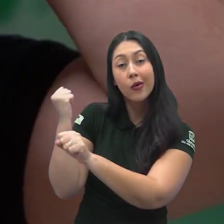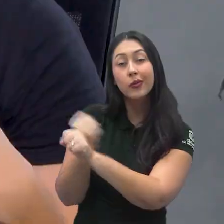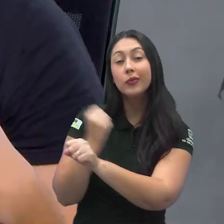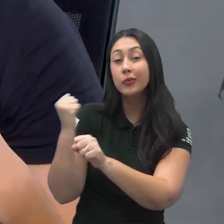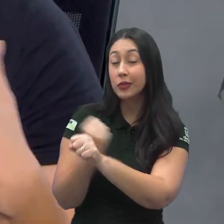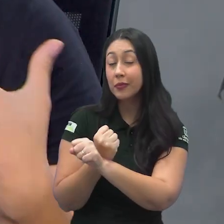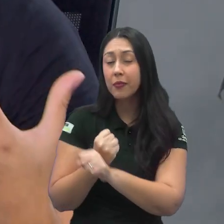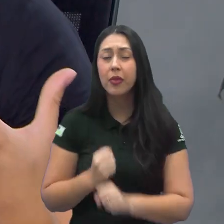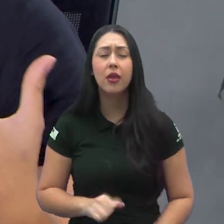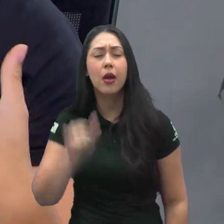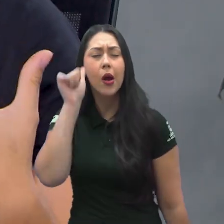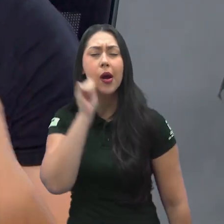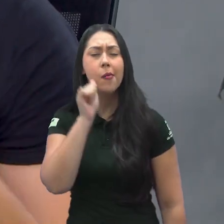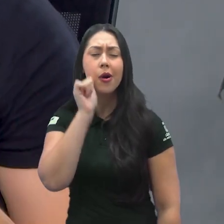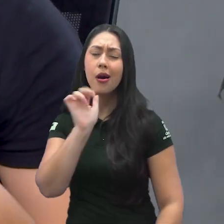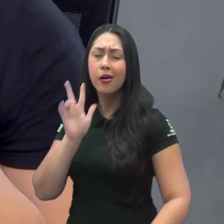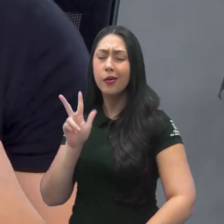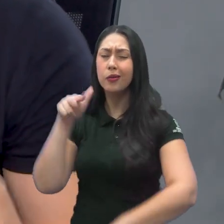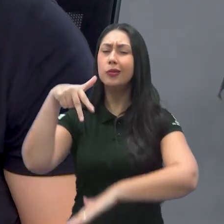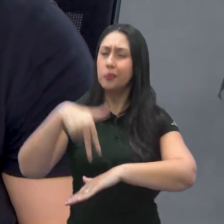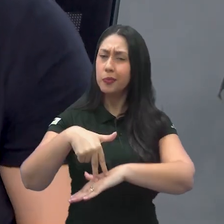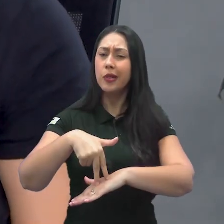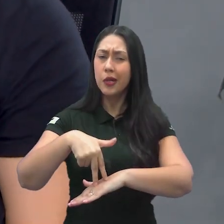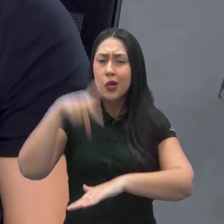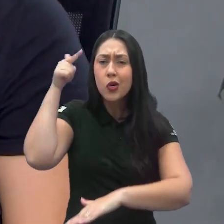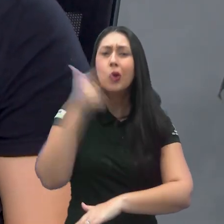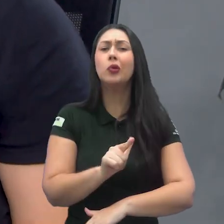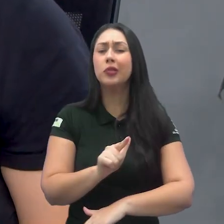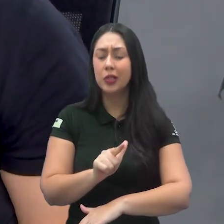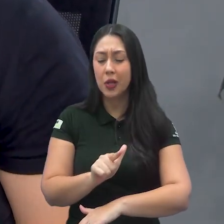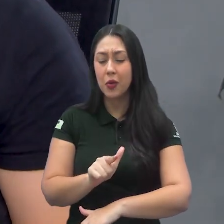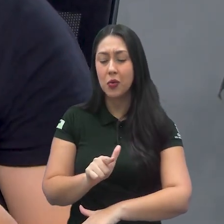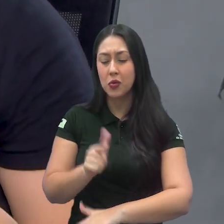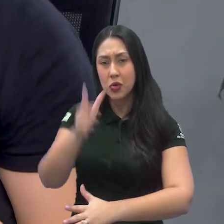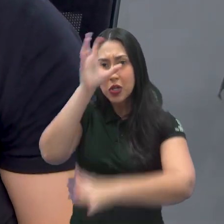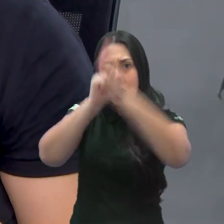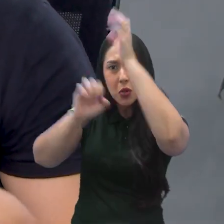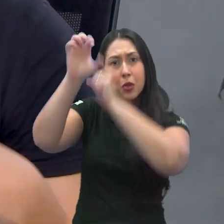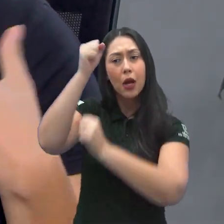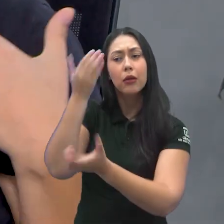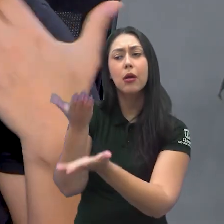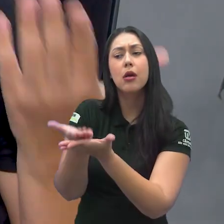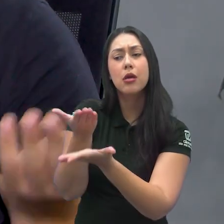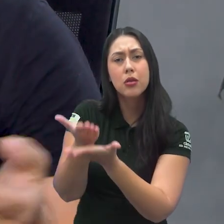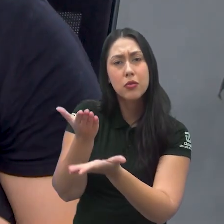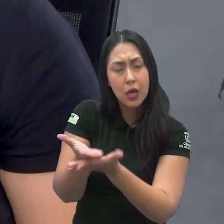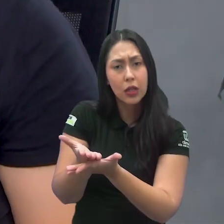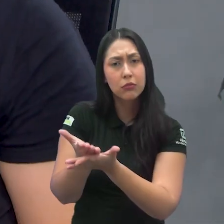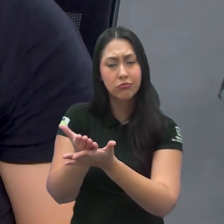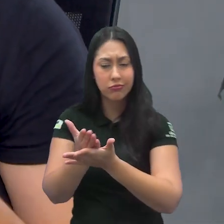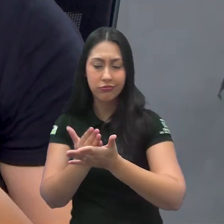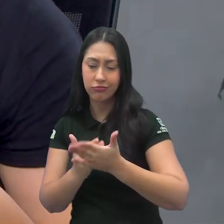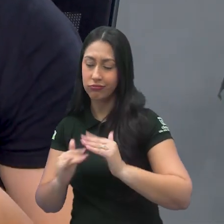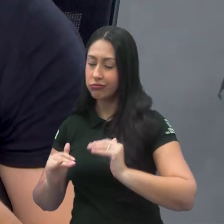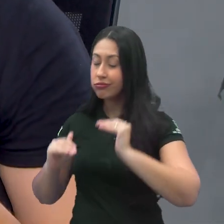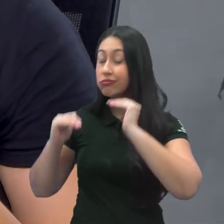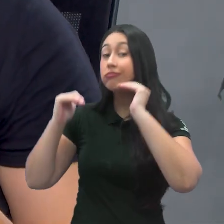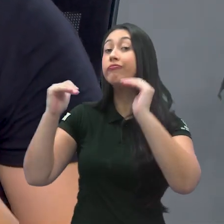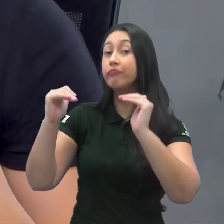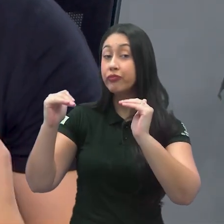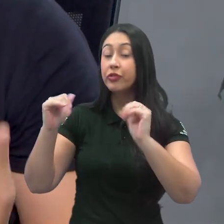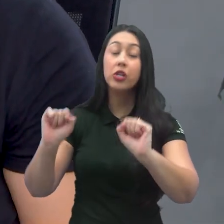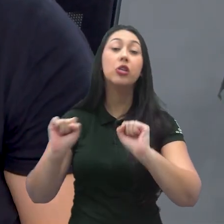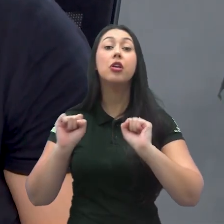Quando uma mulher ela ocupa um espaço que ela conquistou através da educação, como um cargo alto, ou um posto que ela pode